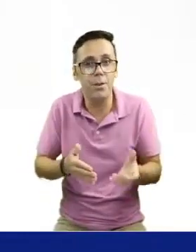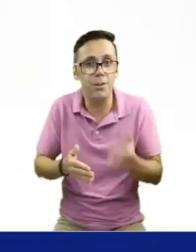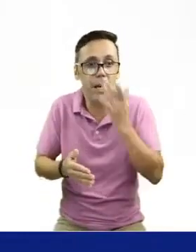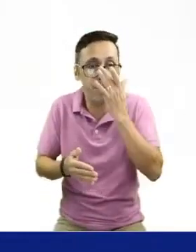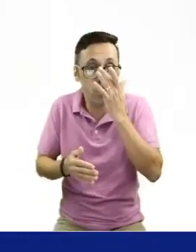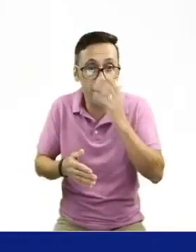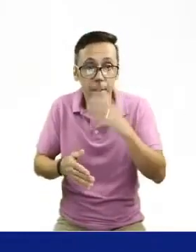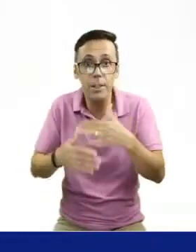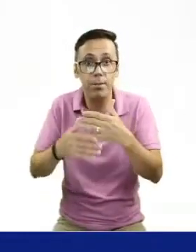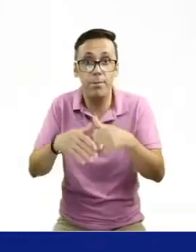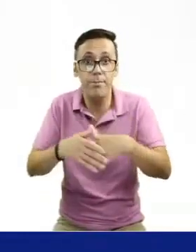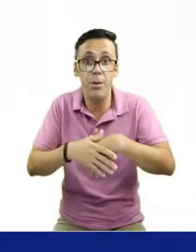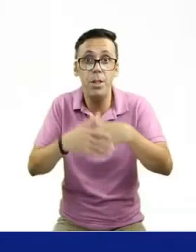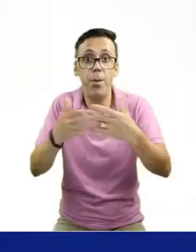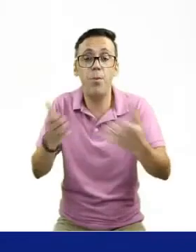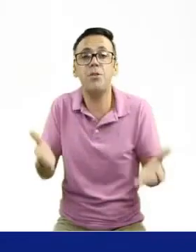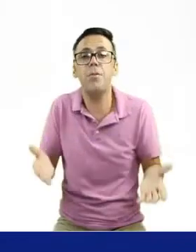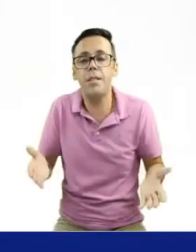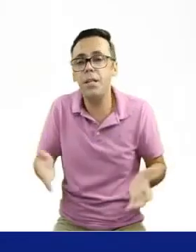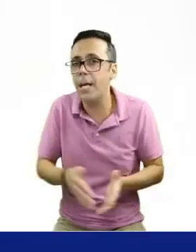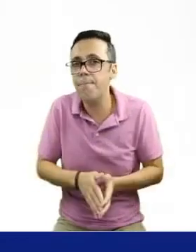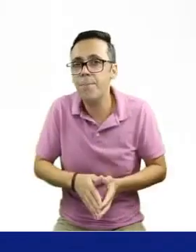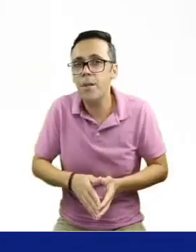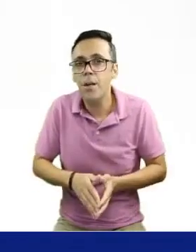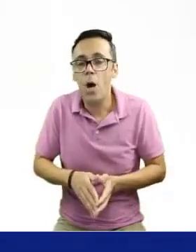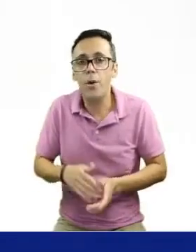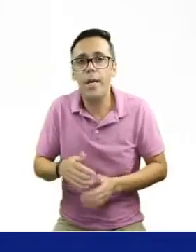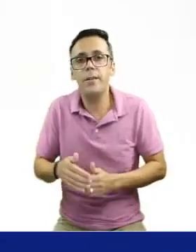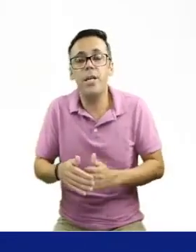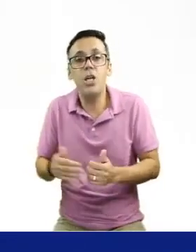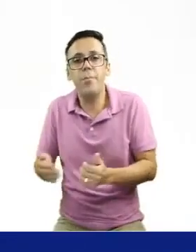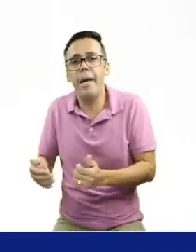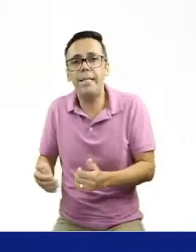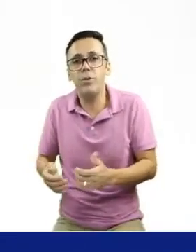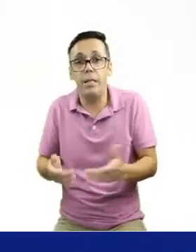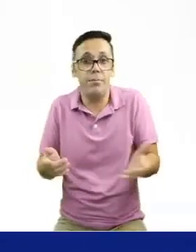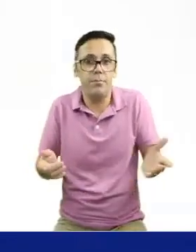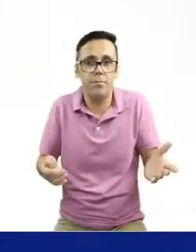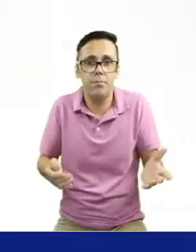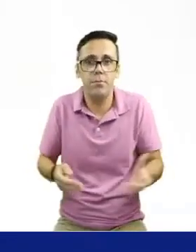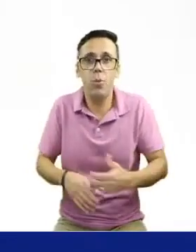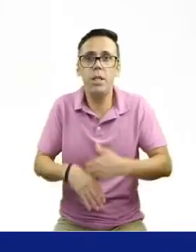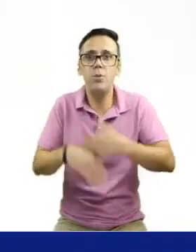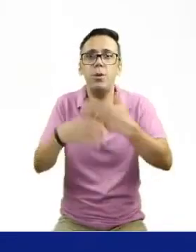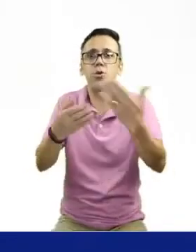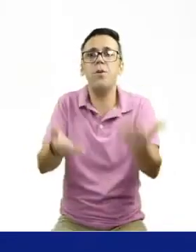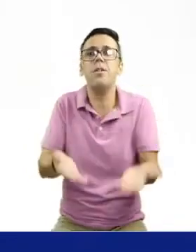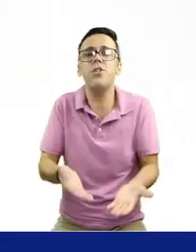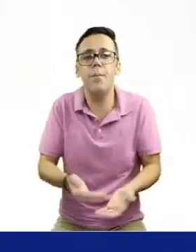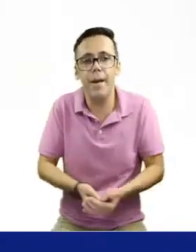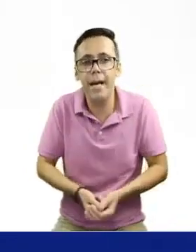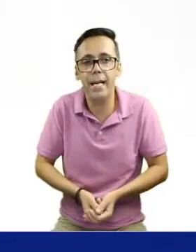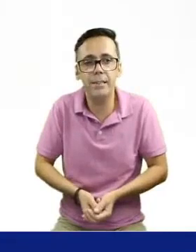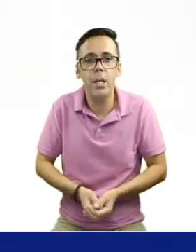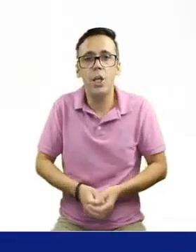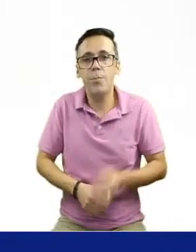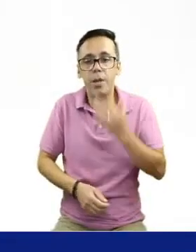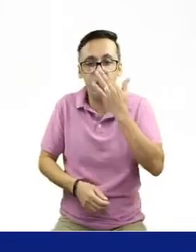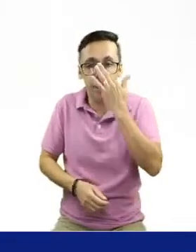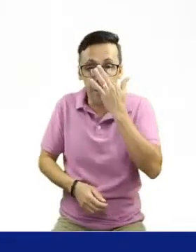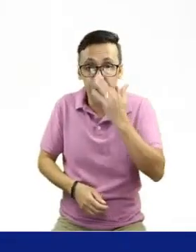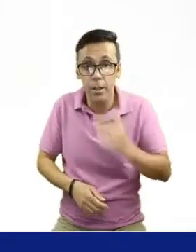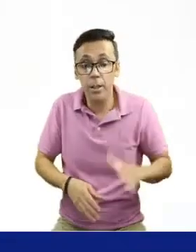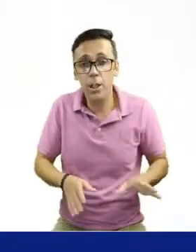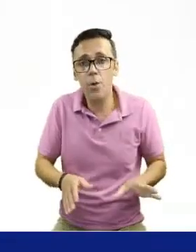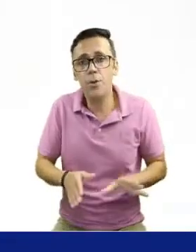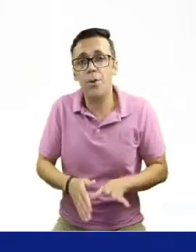quem tem pressão alta né como ele baile da população brasileira tem alguém que tem a diabetes vai quantas pessoas tem diabetes